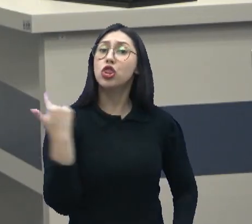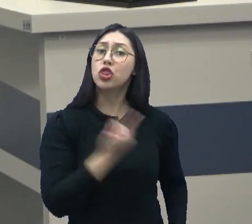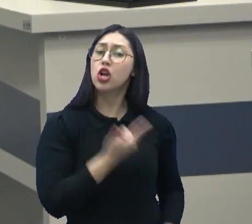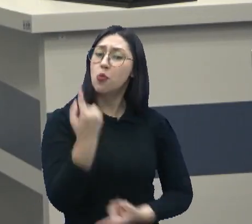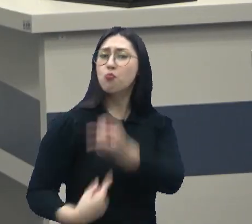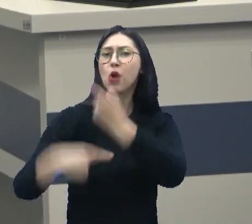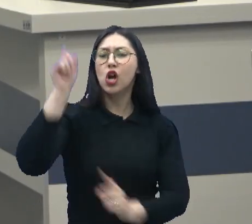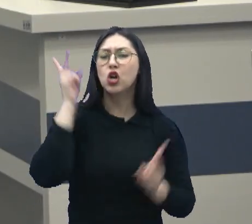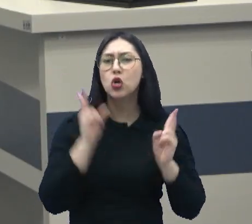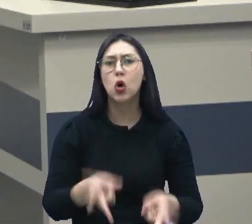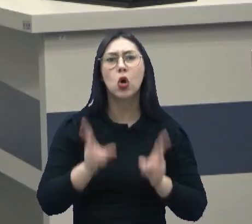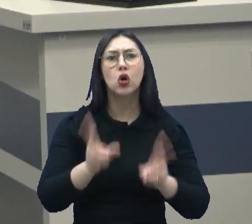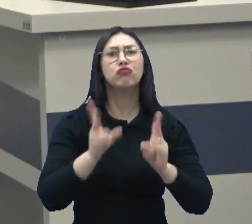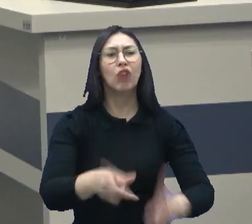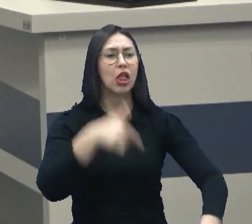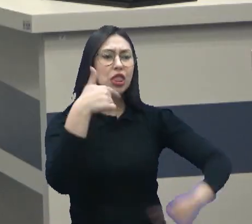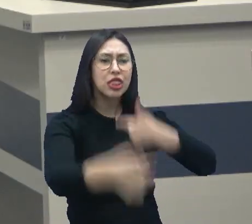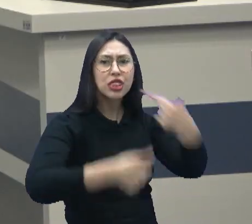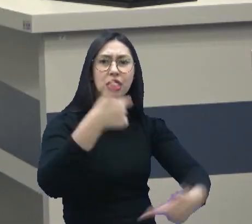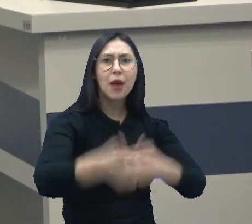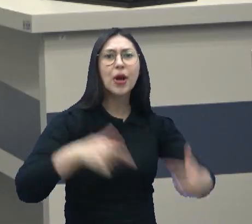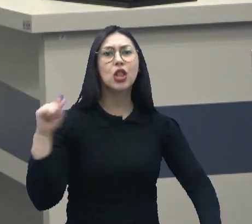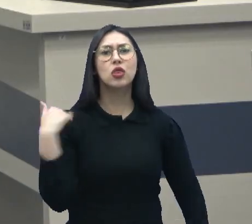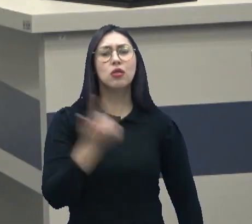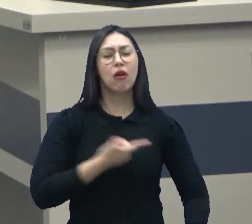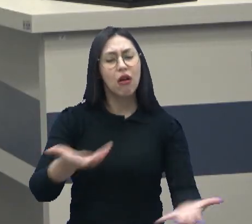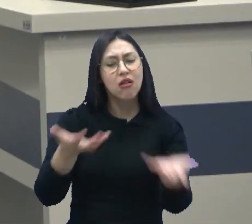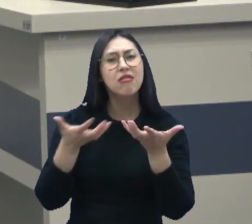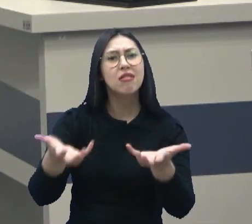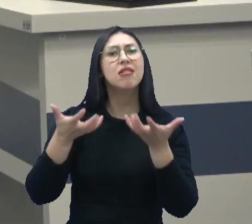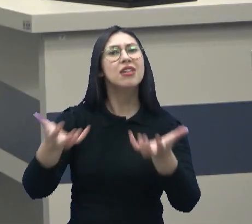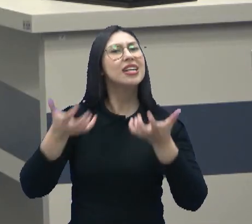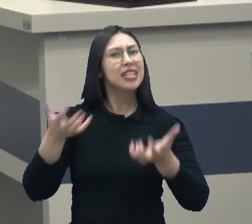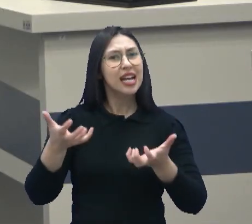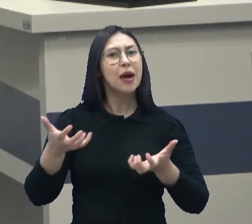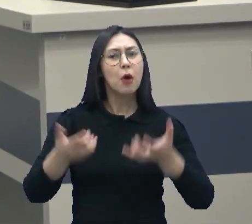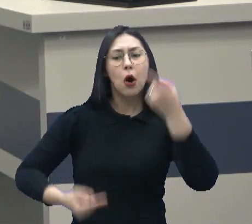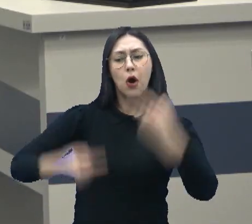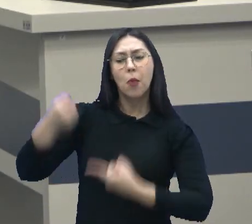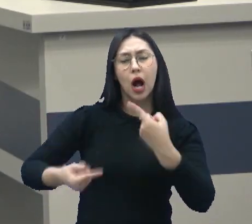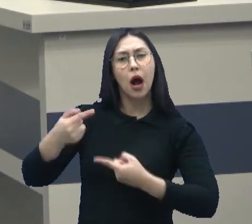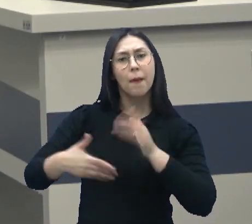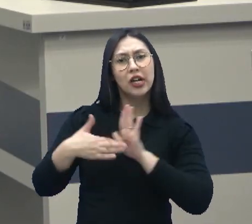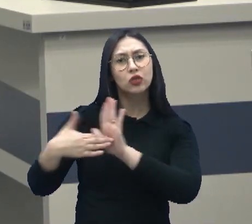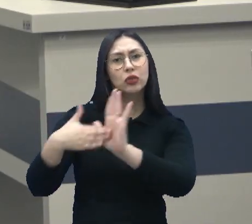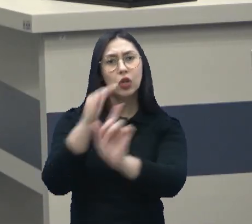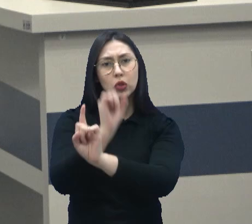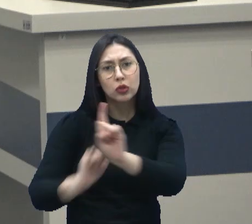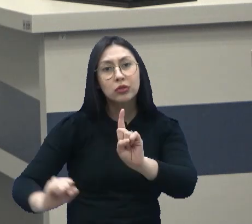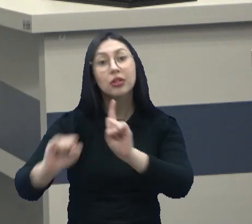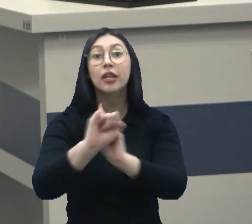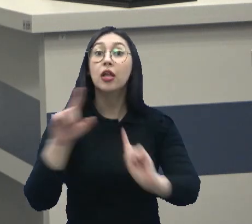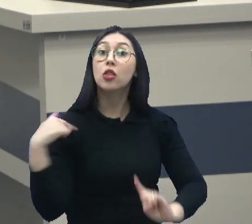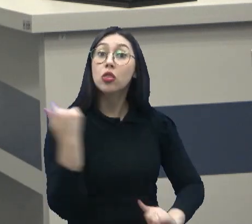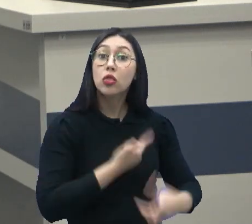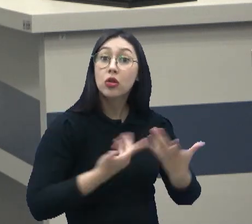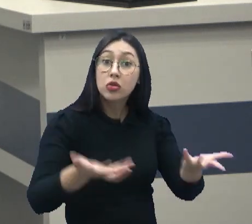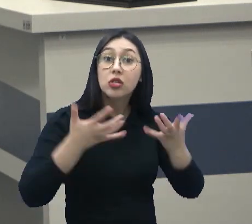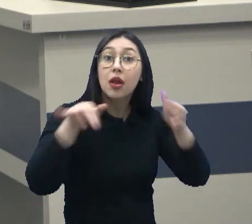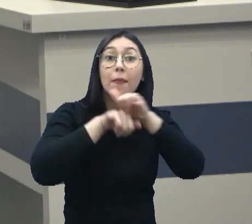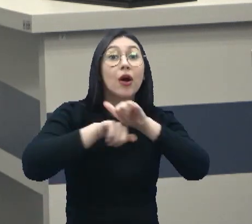continuidade do emprego, nós queremos a continuidade das políticas sociais, e por isso que nós queremos dizer para